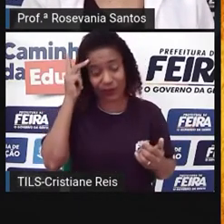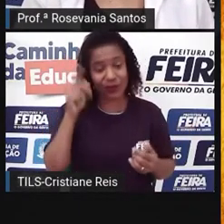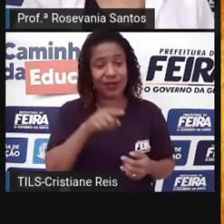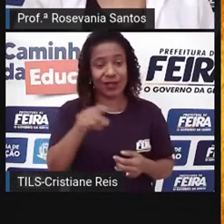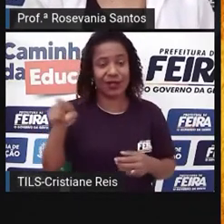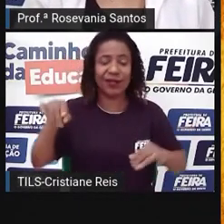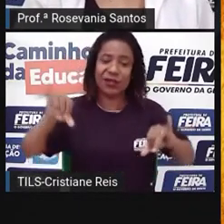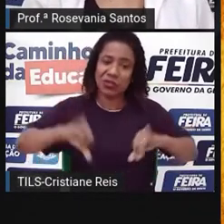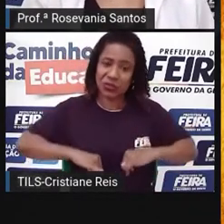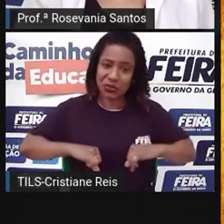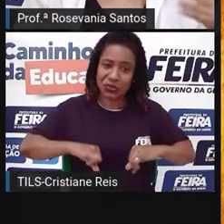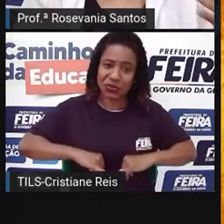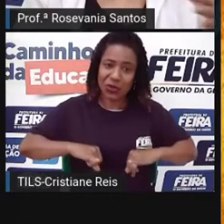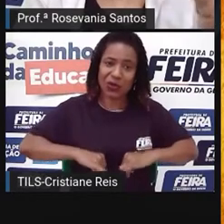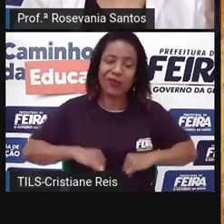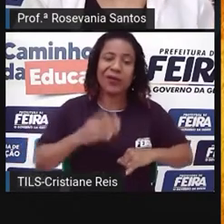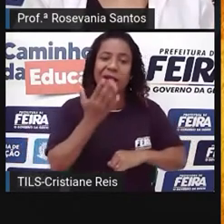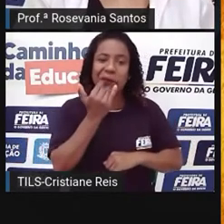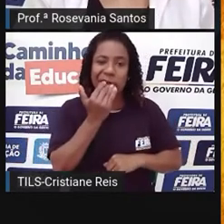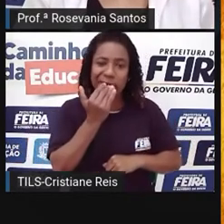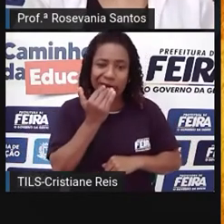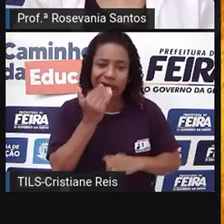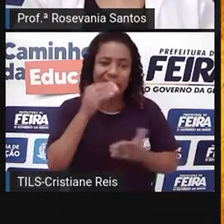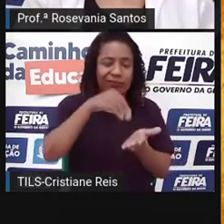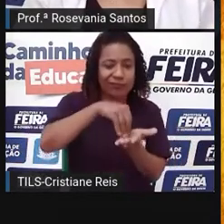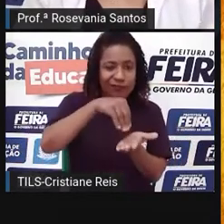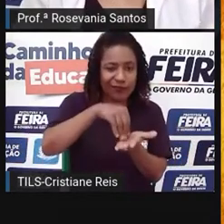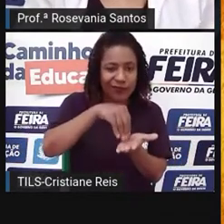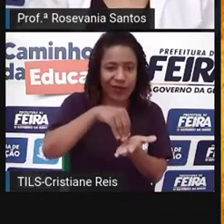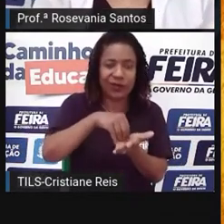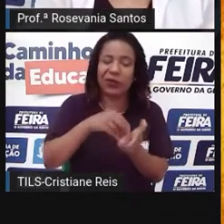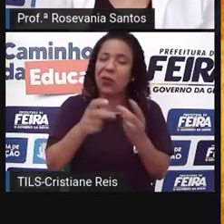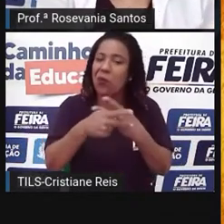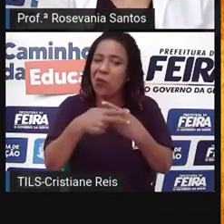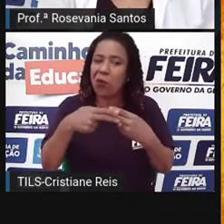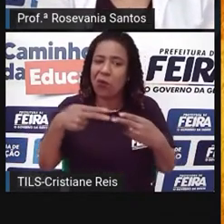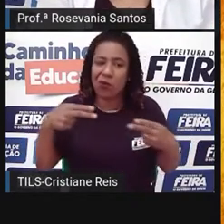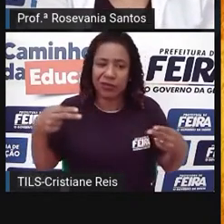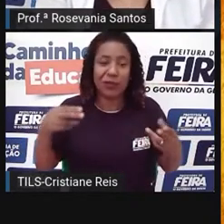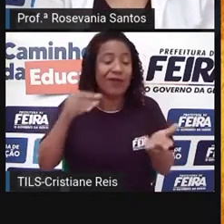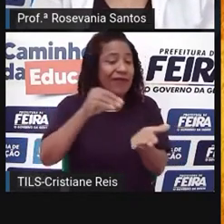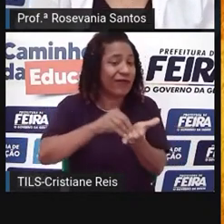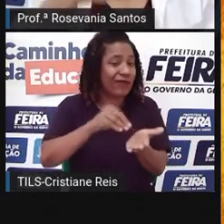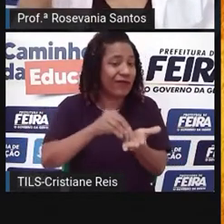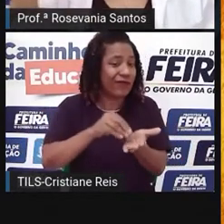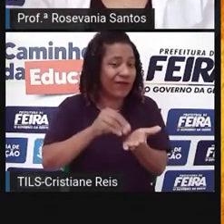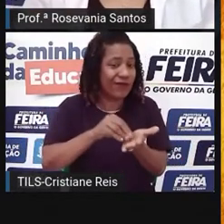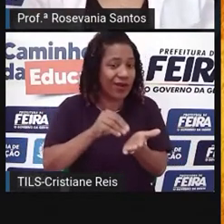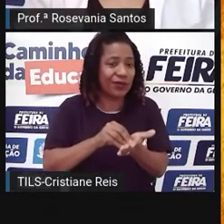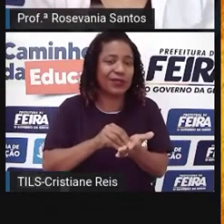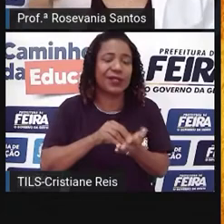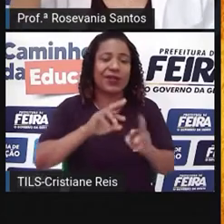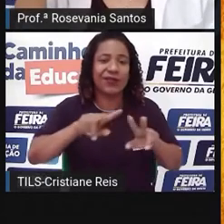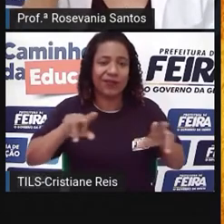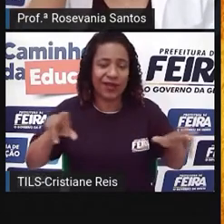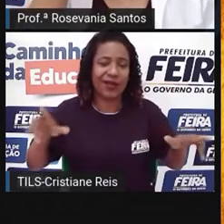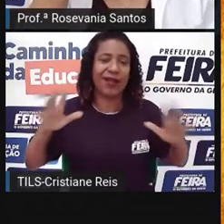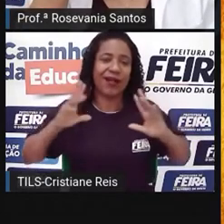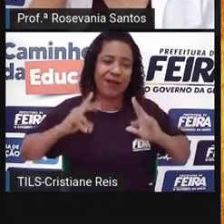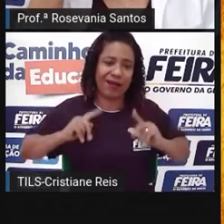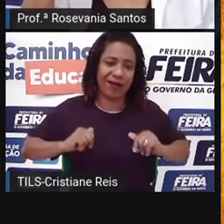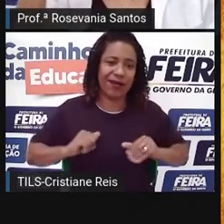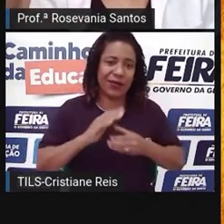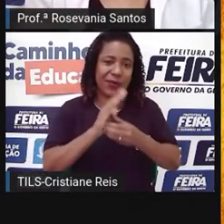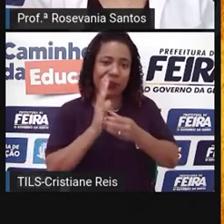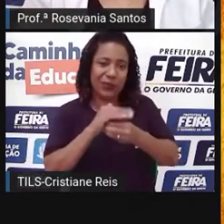mesmo de falta de alimento, carente mesmo de tudo, gente. A gente fala falta de alimento, mas na realidade é saneamento básico, né? A